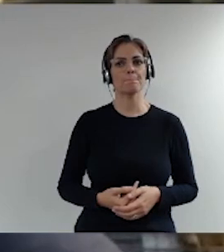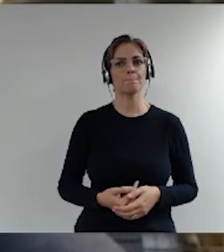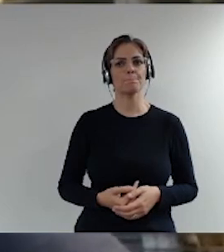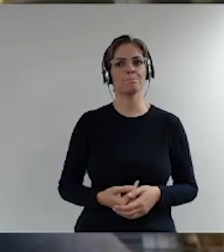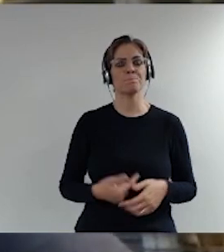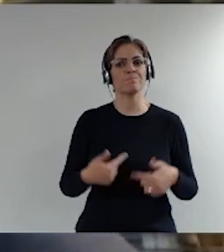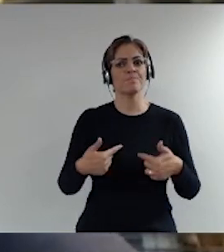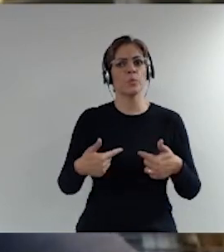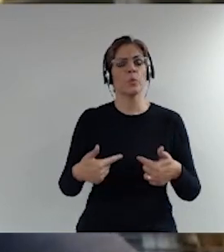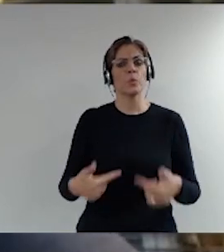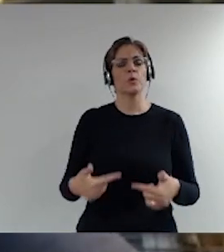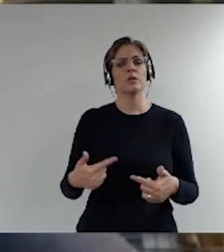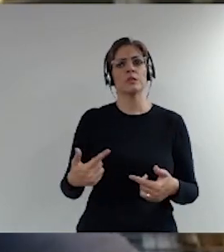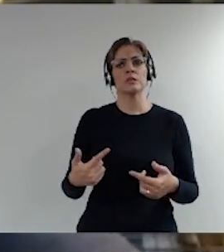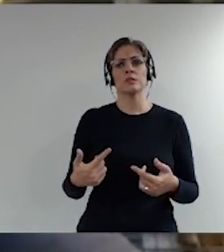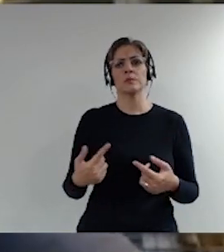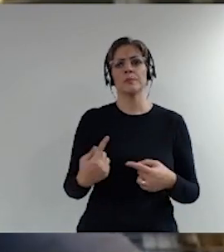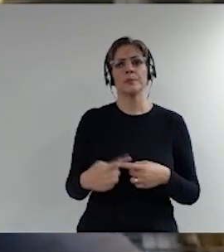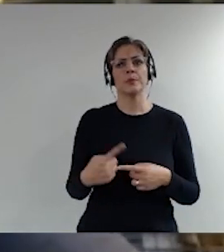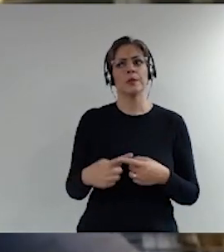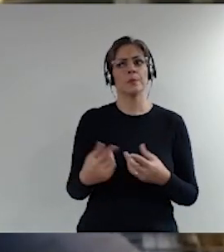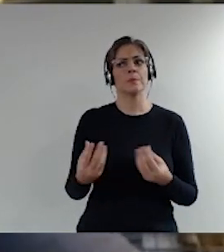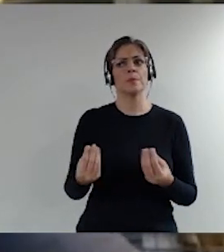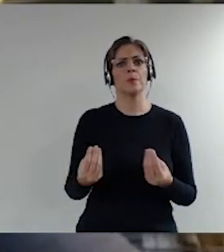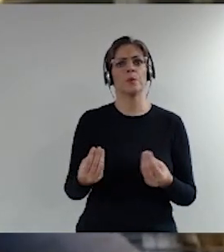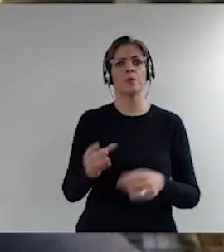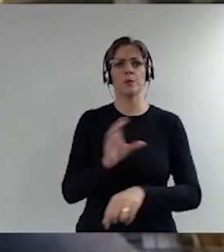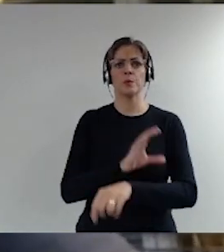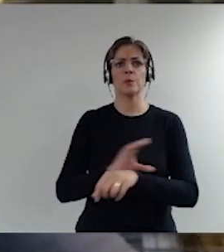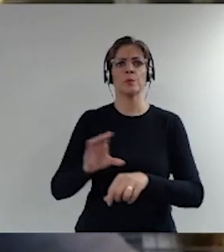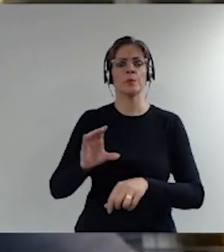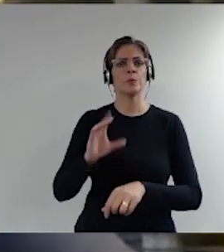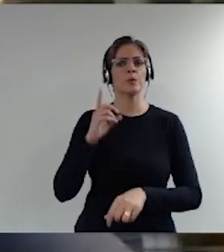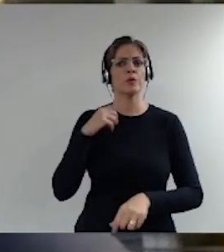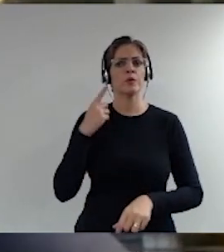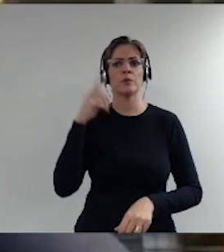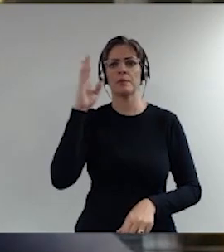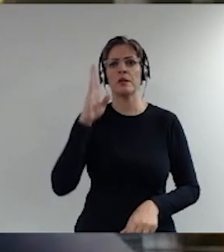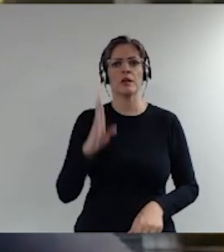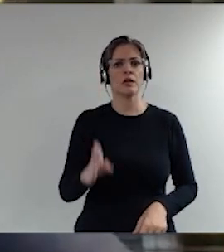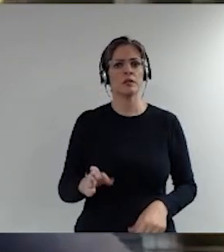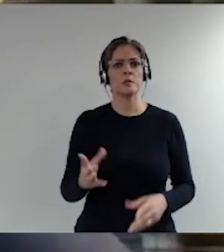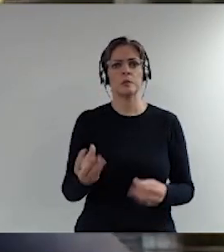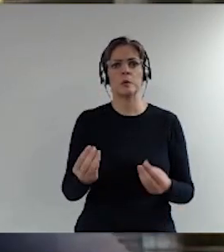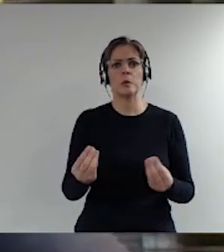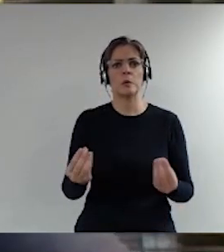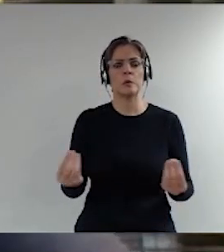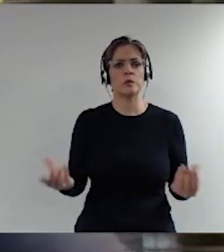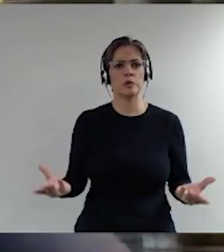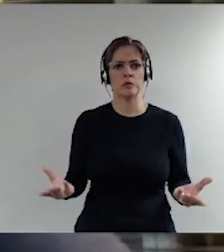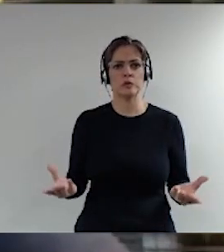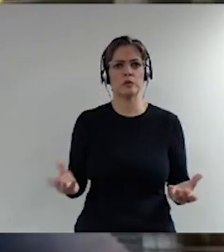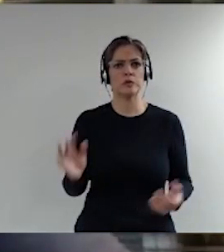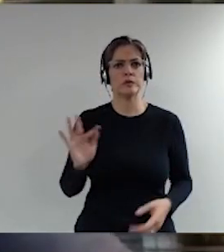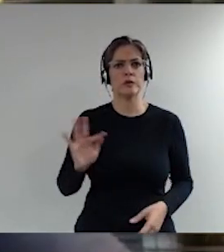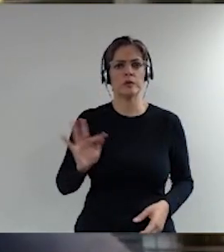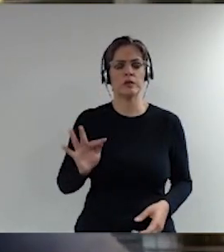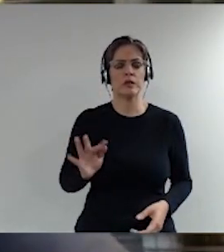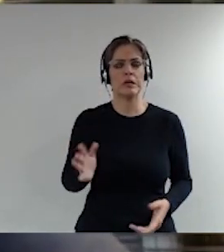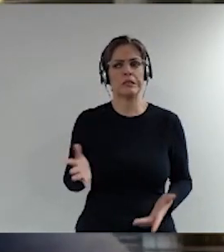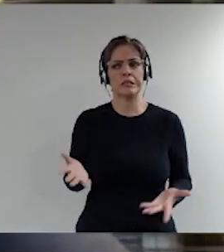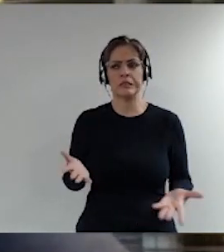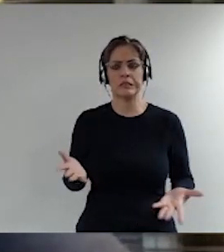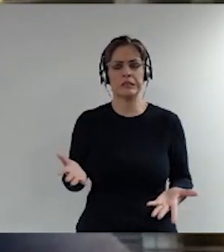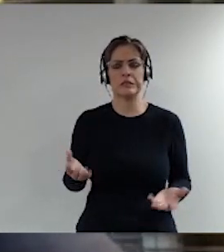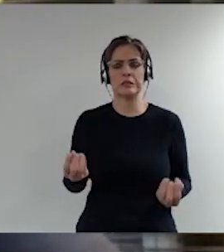um número de cursos e autorizações de cursos de direito no Brasil enorme, não resta outra saída